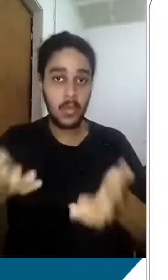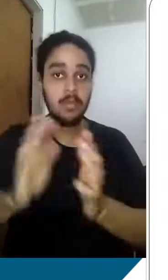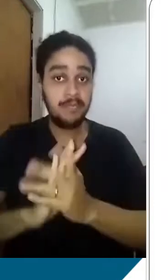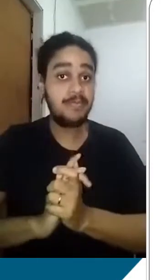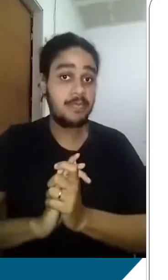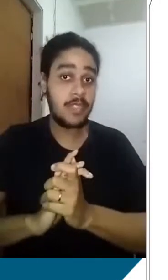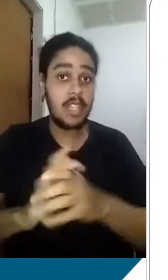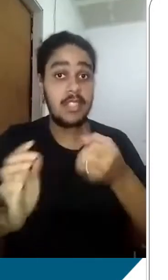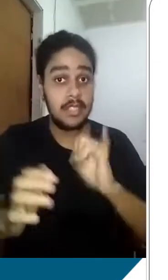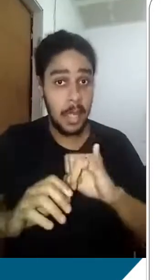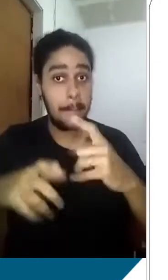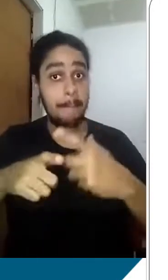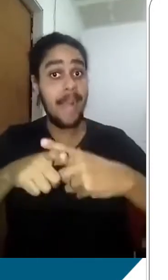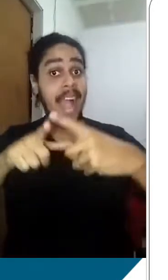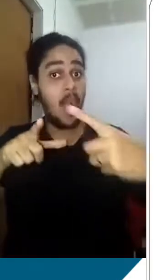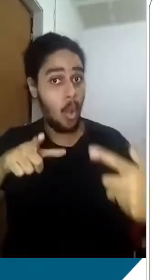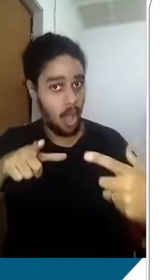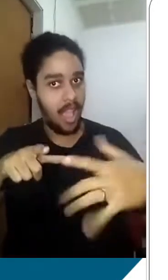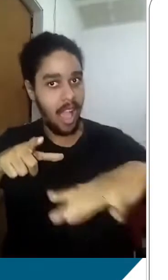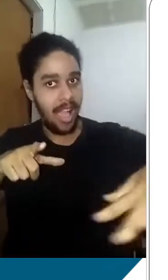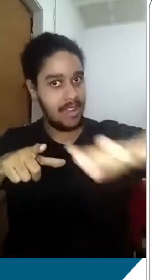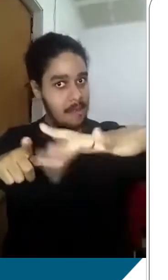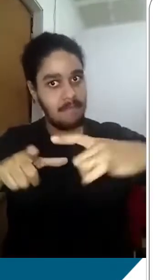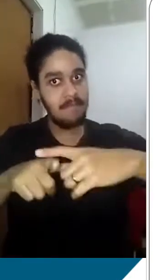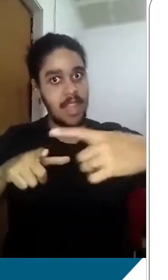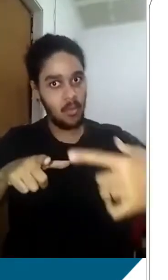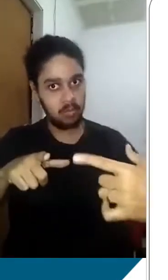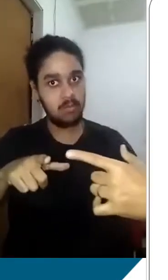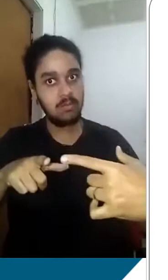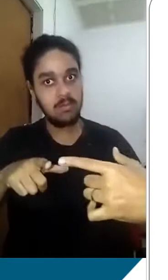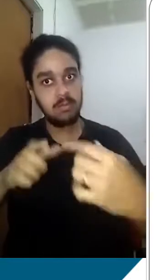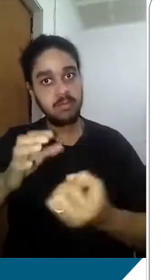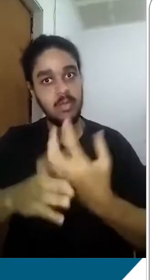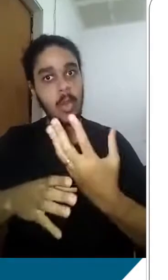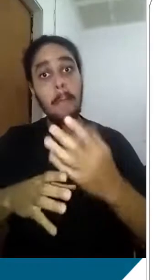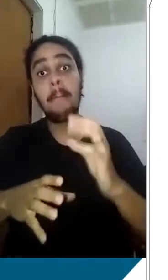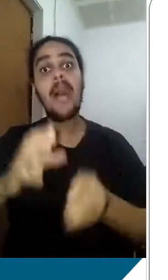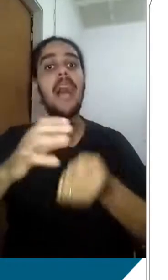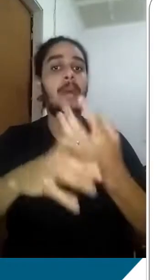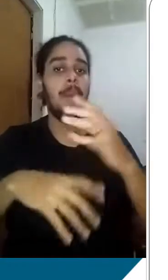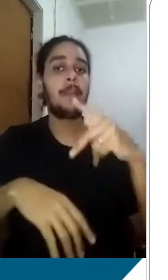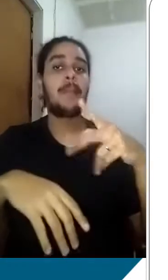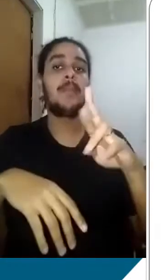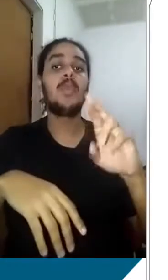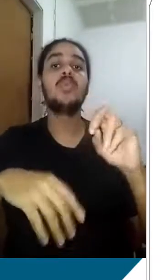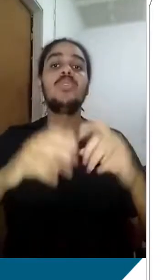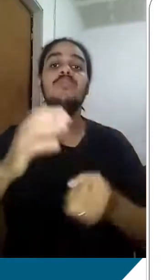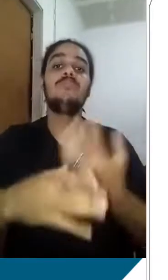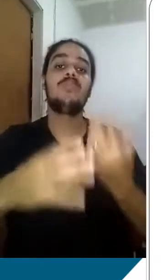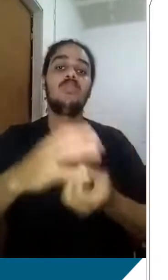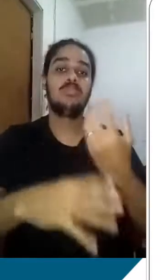Então, quanto maior as áreas destinadas à produção, maior a produtividade, já que o uso